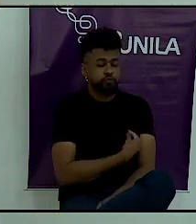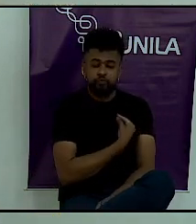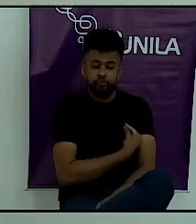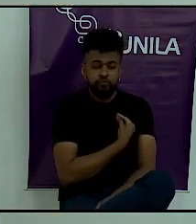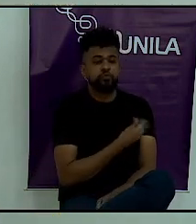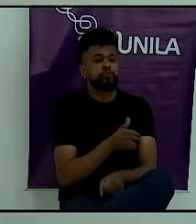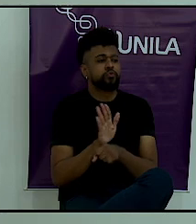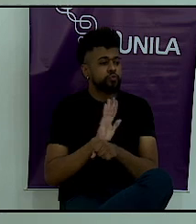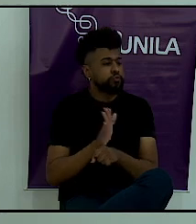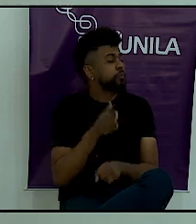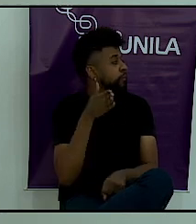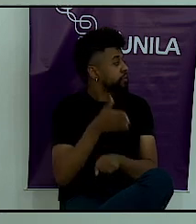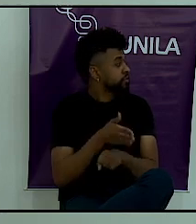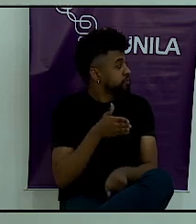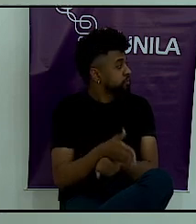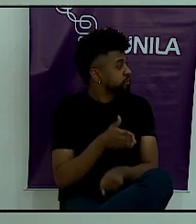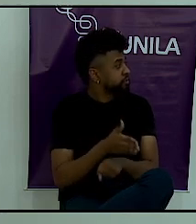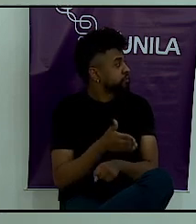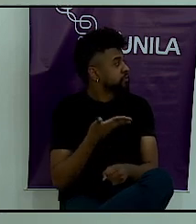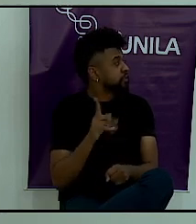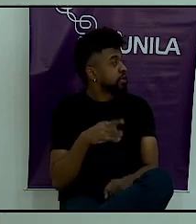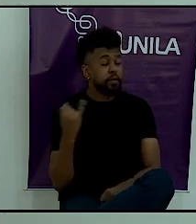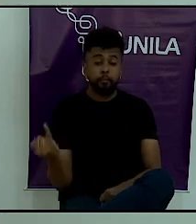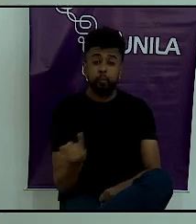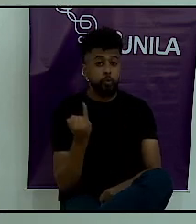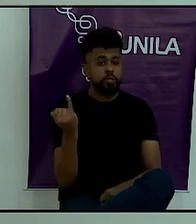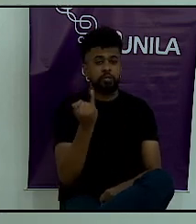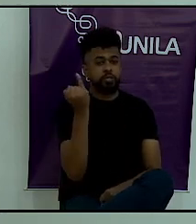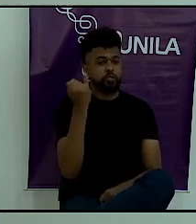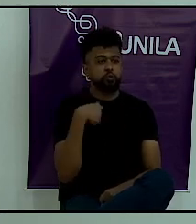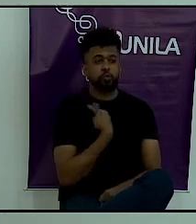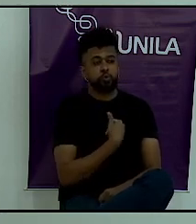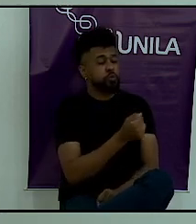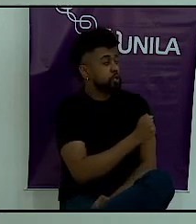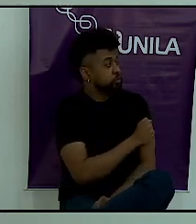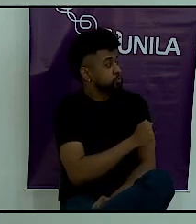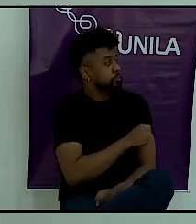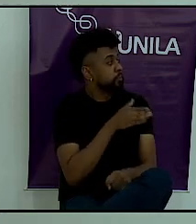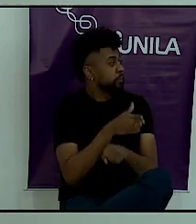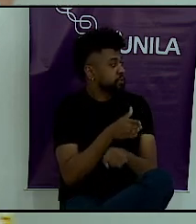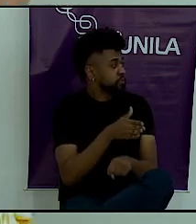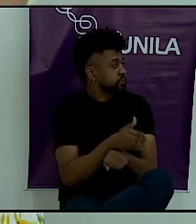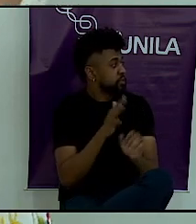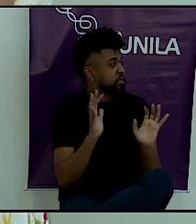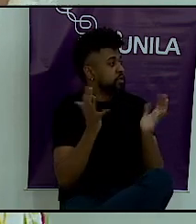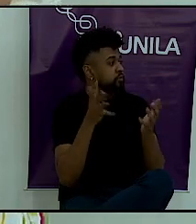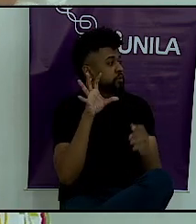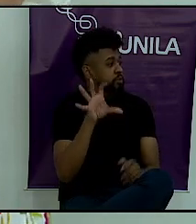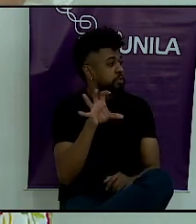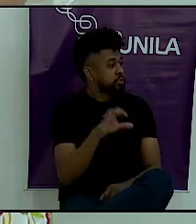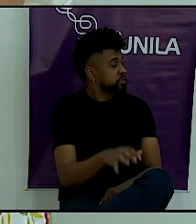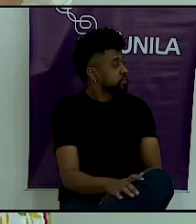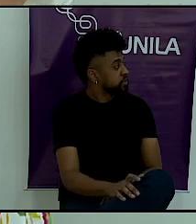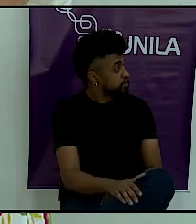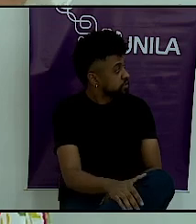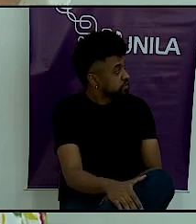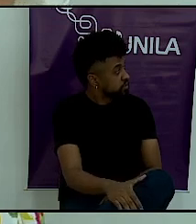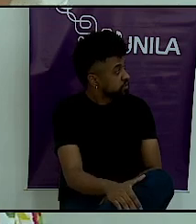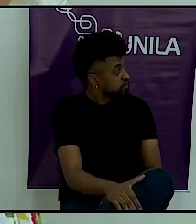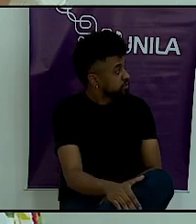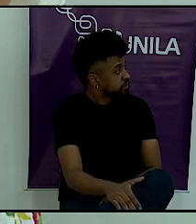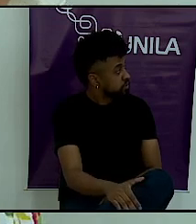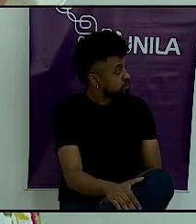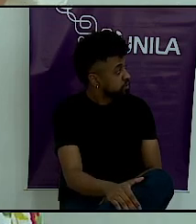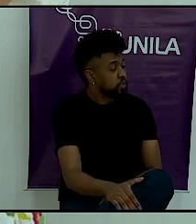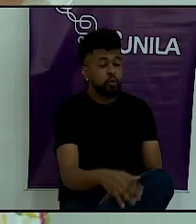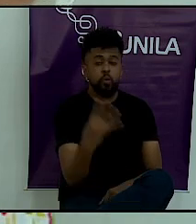filmes e participando, e assim, é super importante para os nossos discentes participarem de eventos como tal, né? E o